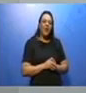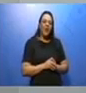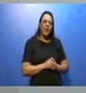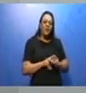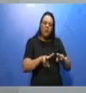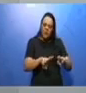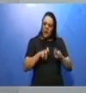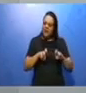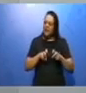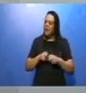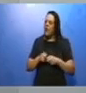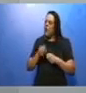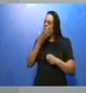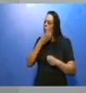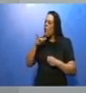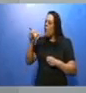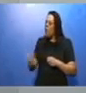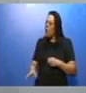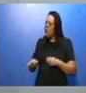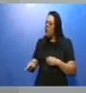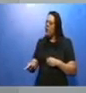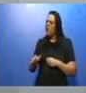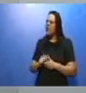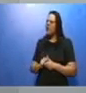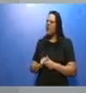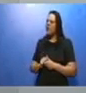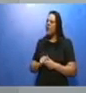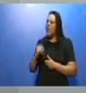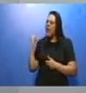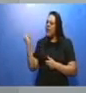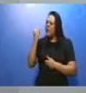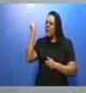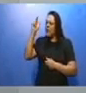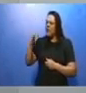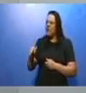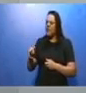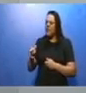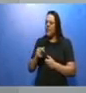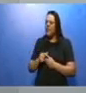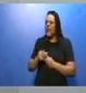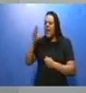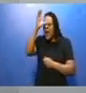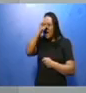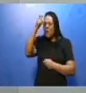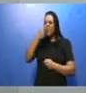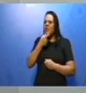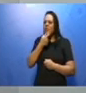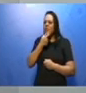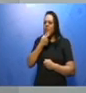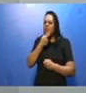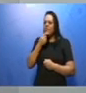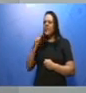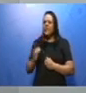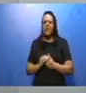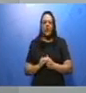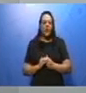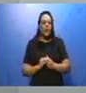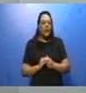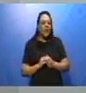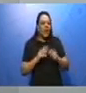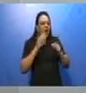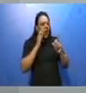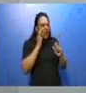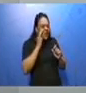ter aprendido, né, sem escolaridade, o inglês, às vezes com os amigos, querendo saber mais de mim. E eu estou dando mais valor para isso do que para as relações